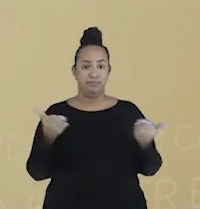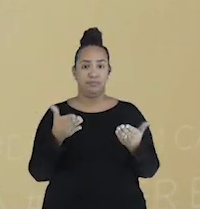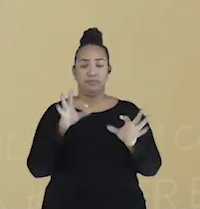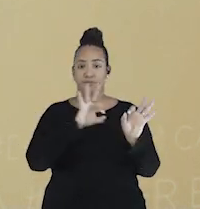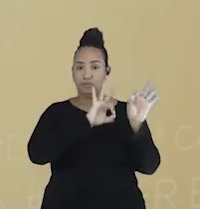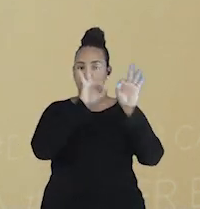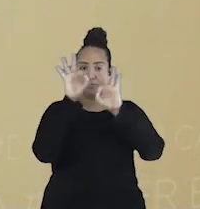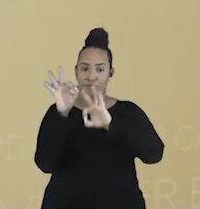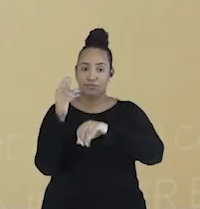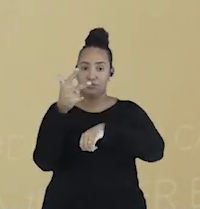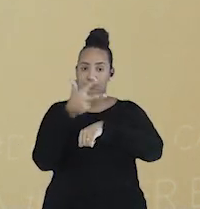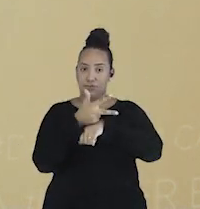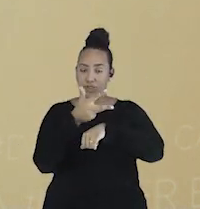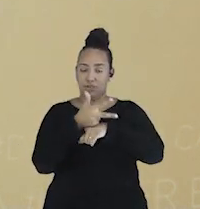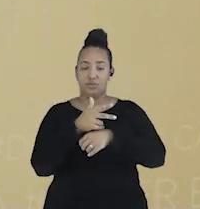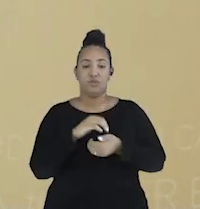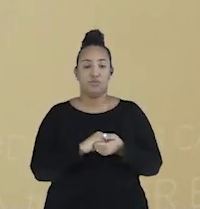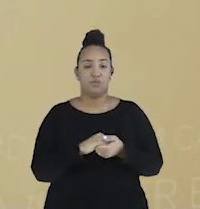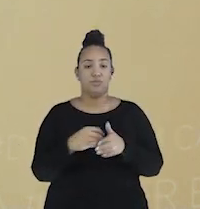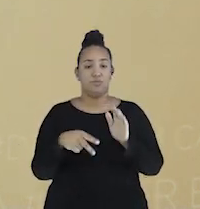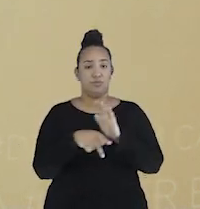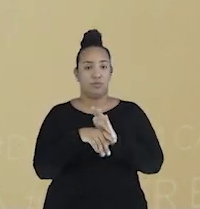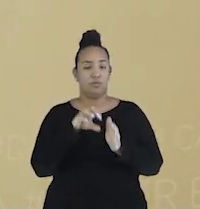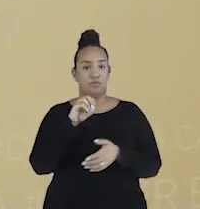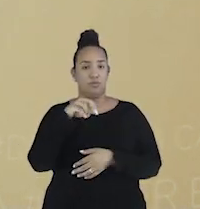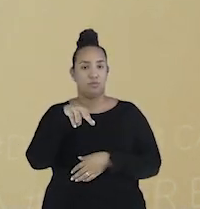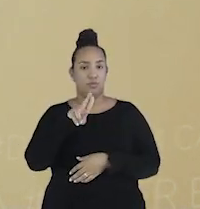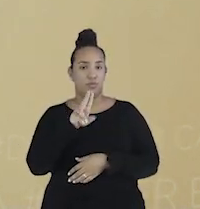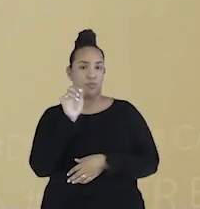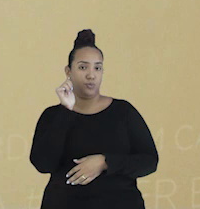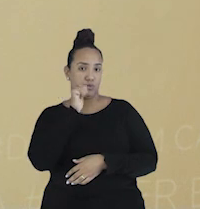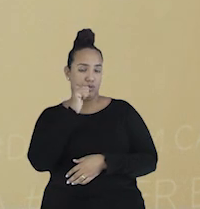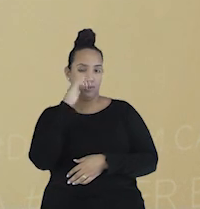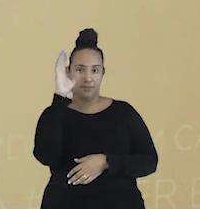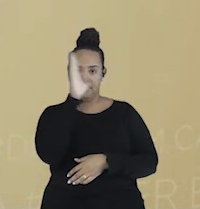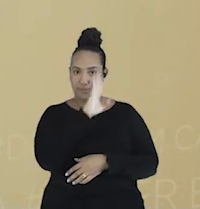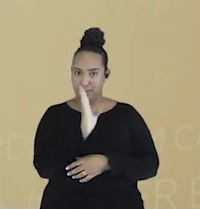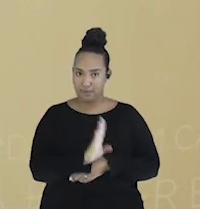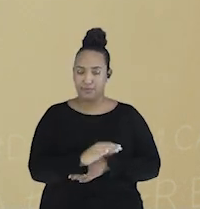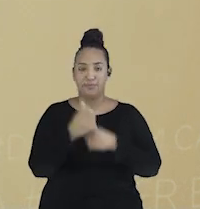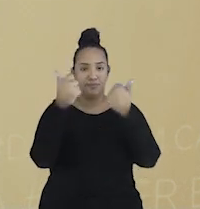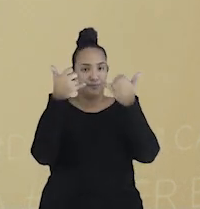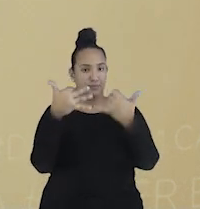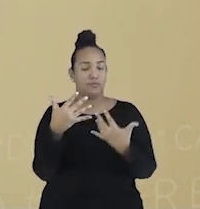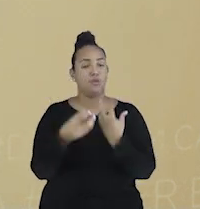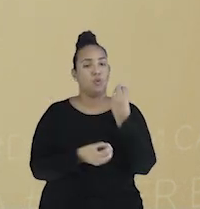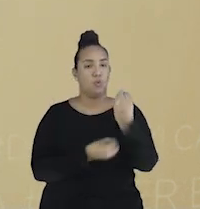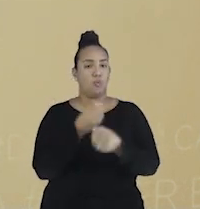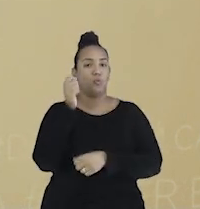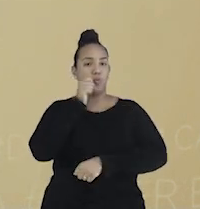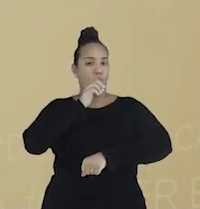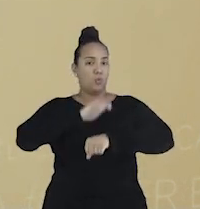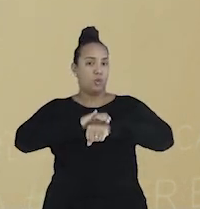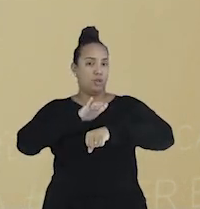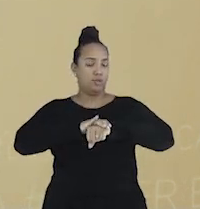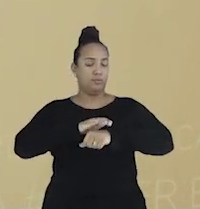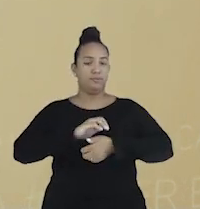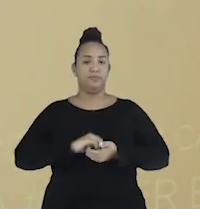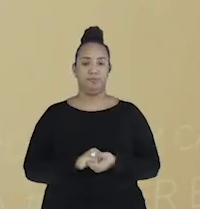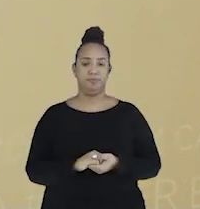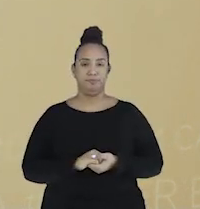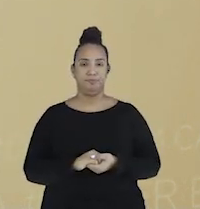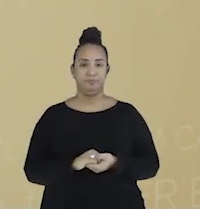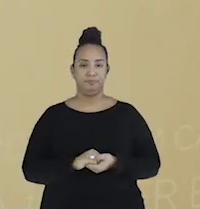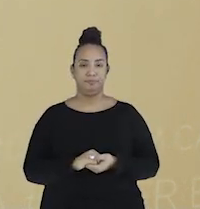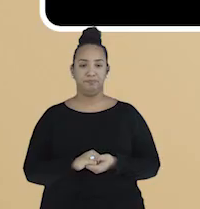agora, assistindo ao vídeo elaborado pela ONU Mulheres Brasil, explicando sobre o empoderamento das